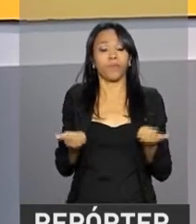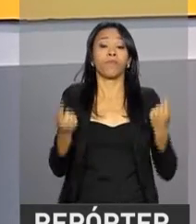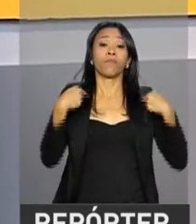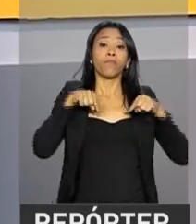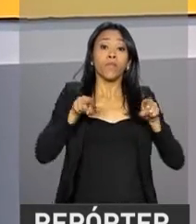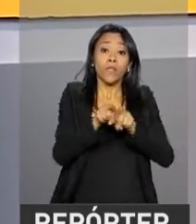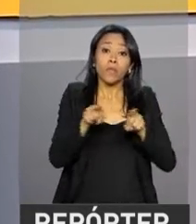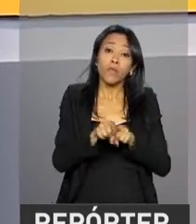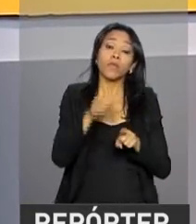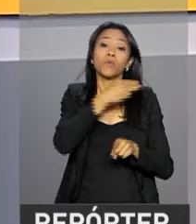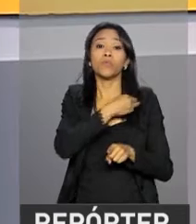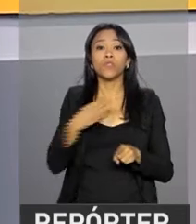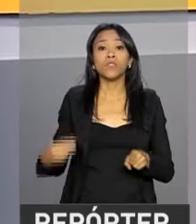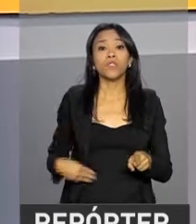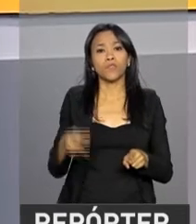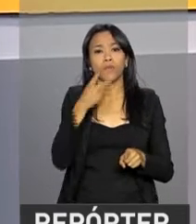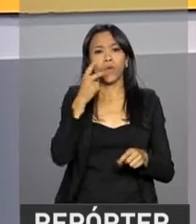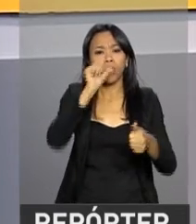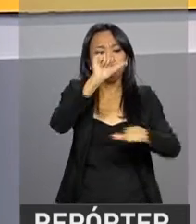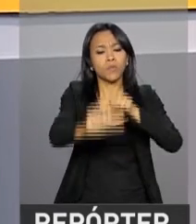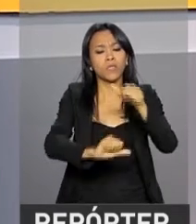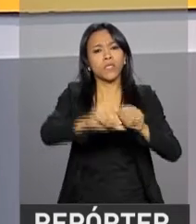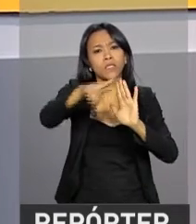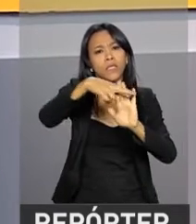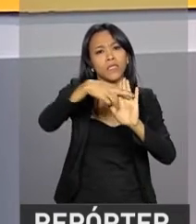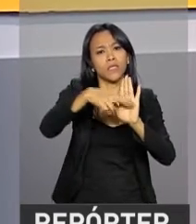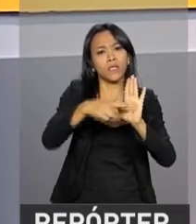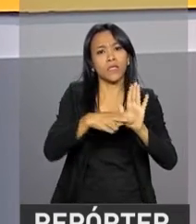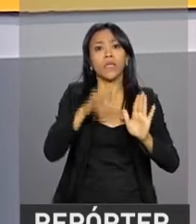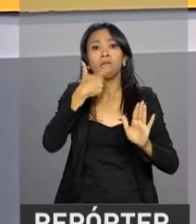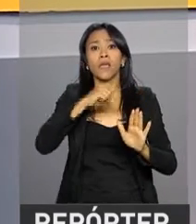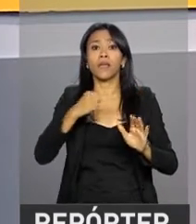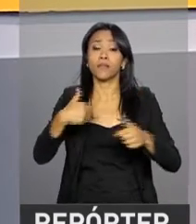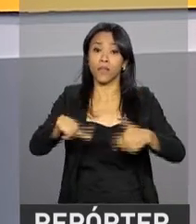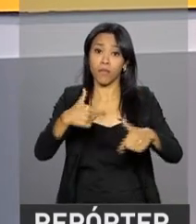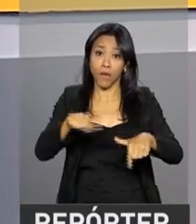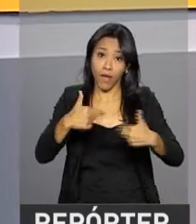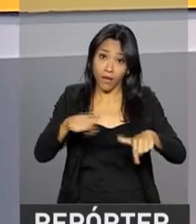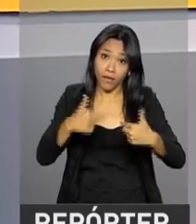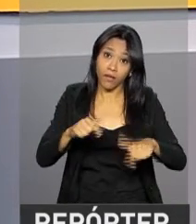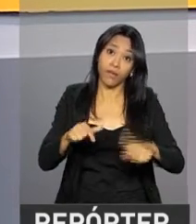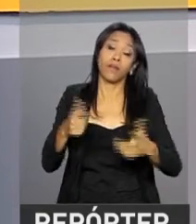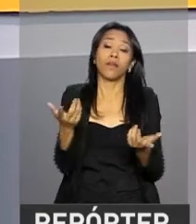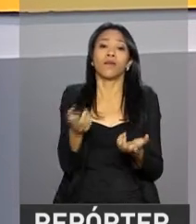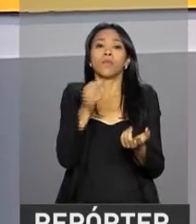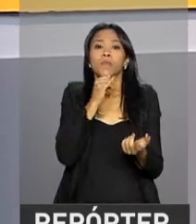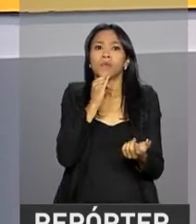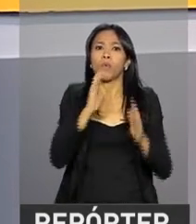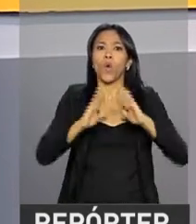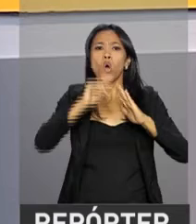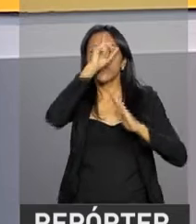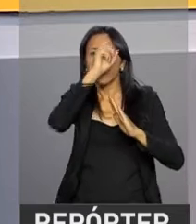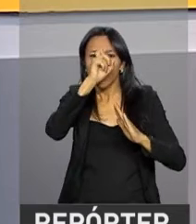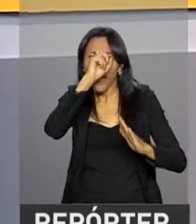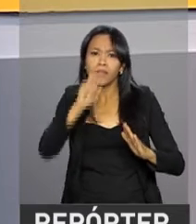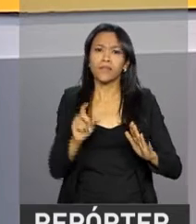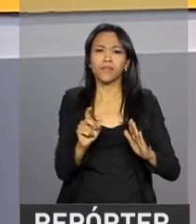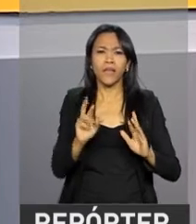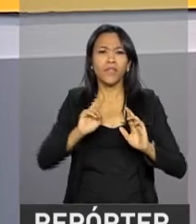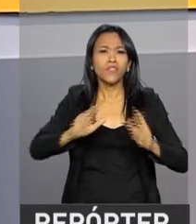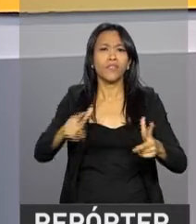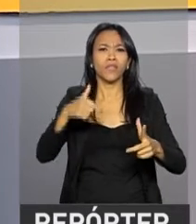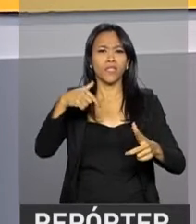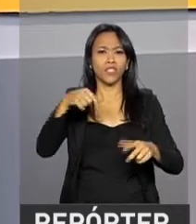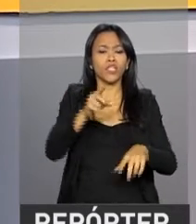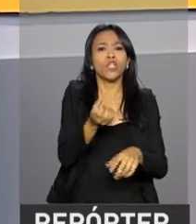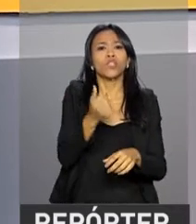falou também as alterações para quem trabalha no regime de escala. Os trabalhadores dos hospitais geralmente têm uma jornada de 12